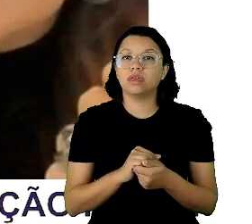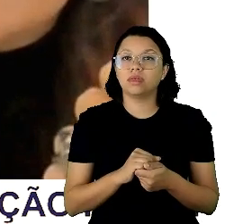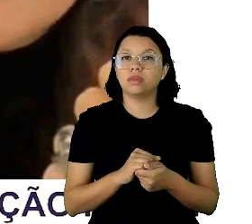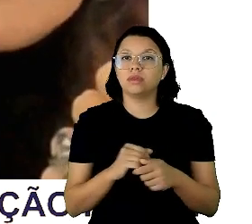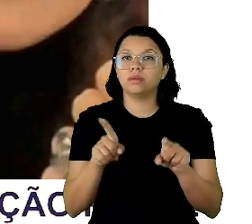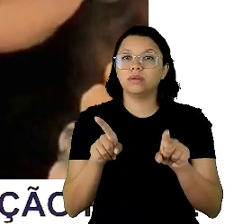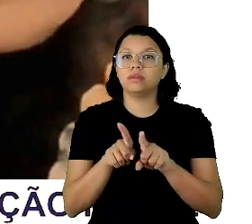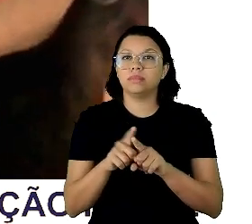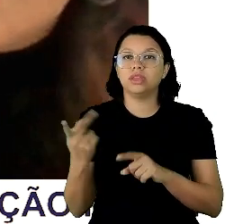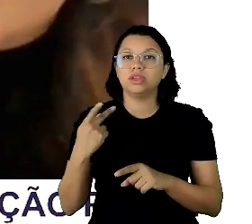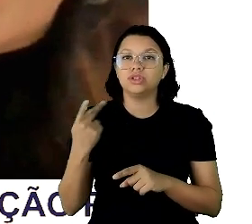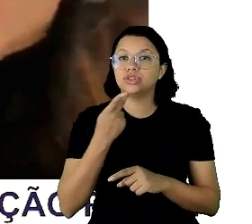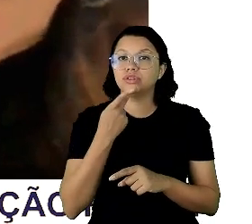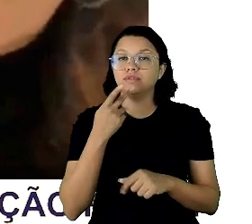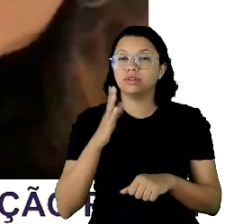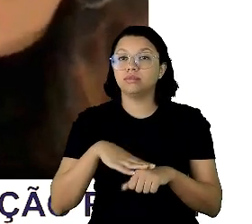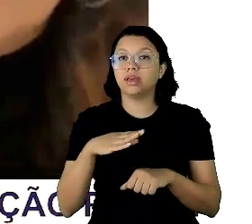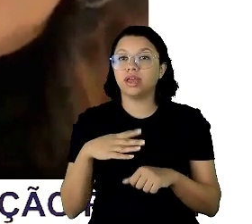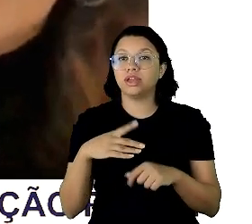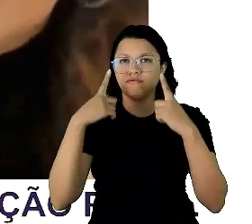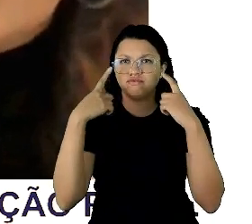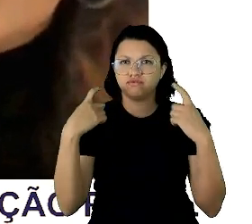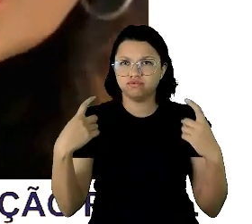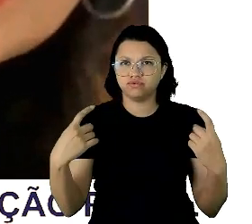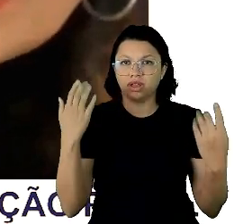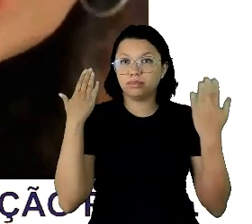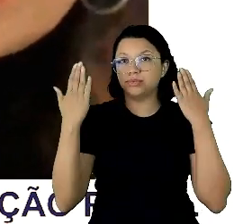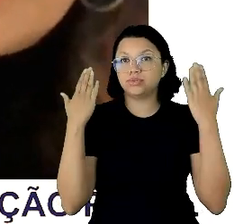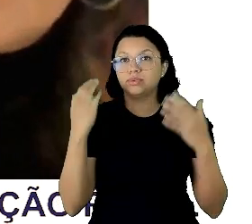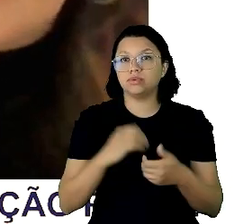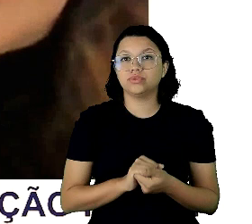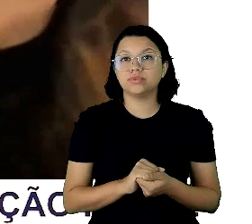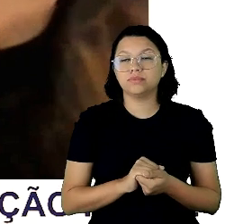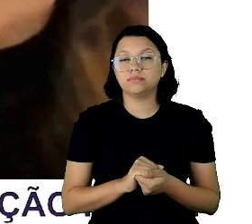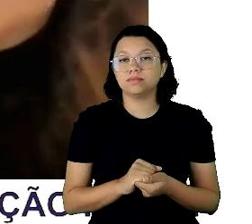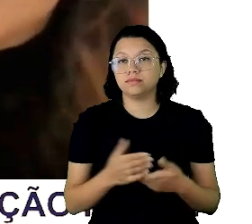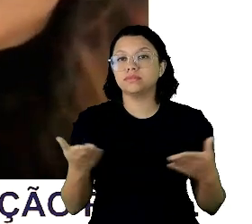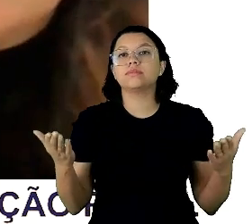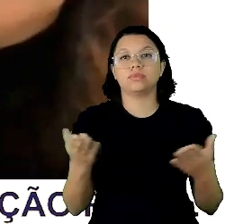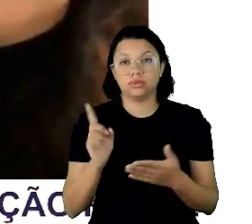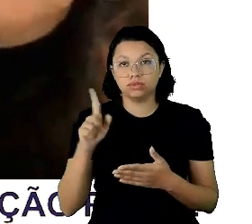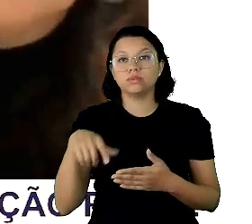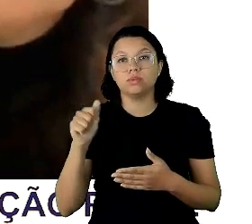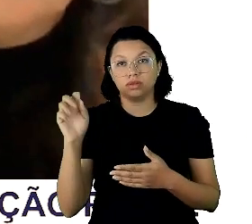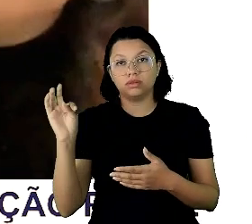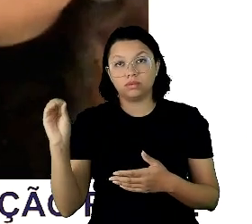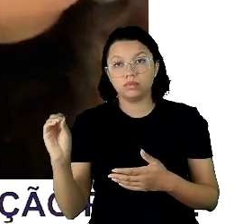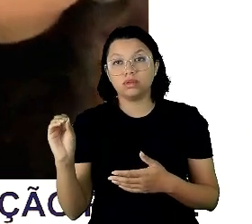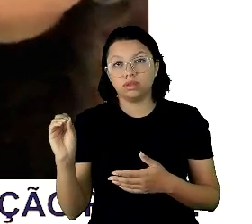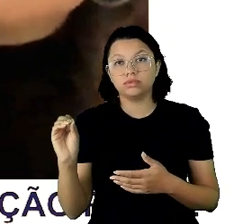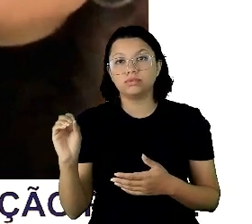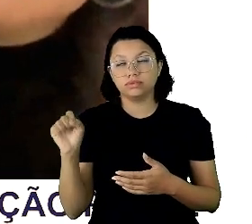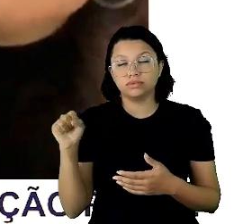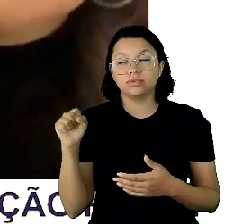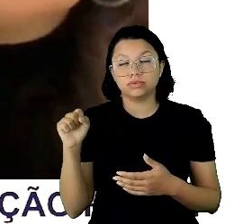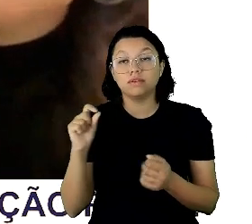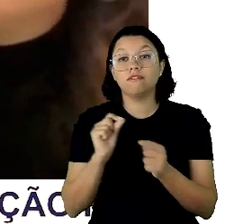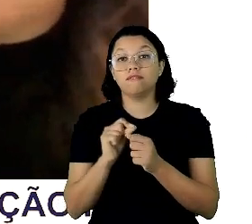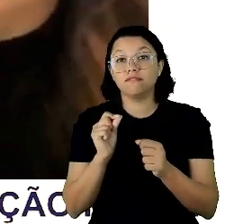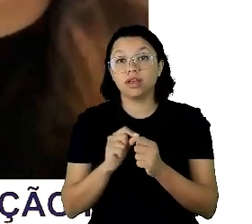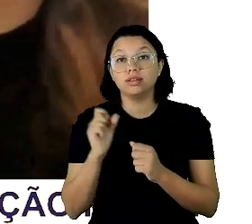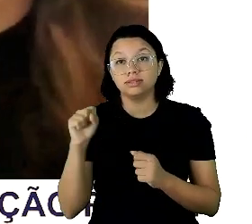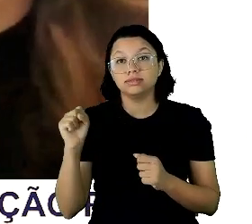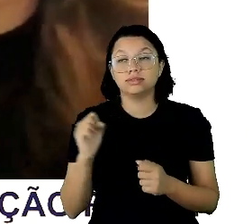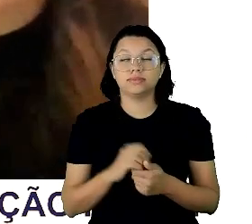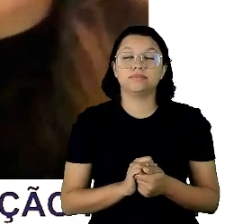está falando cada vez mais de violência psicológica, isso não deixa de ser um ato, né? O que talvez